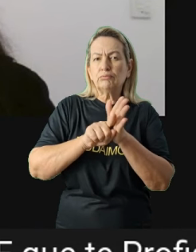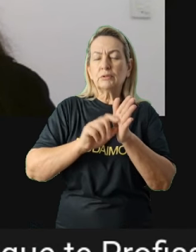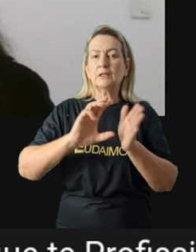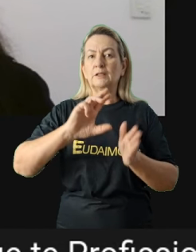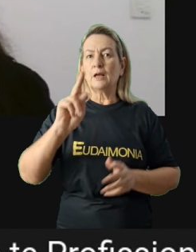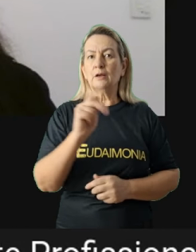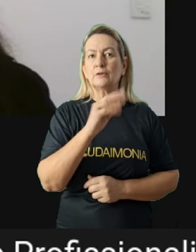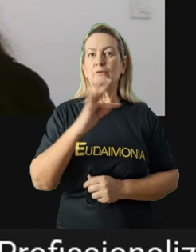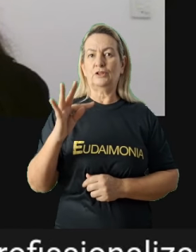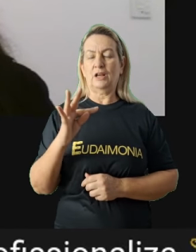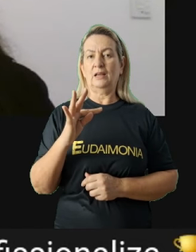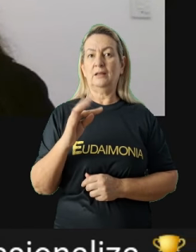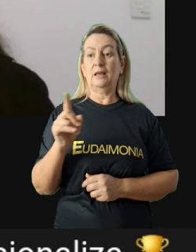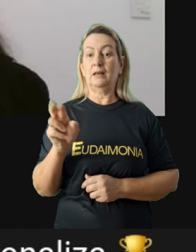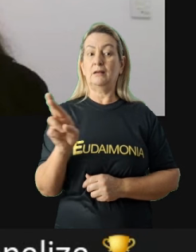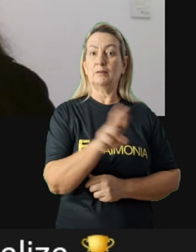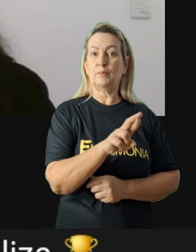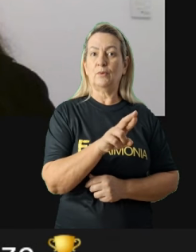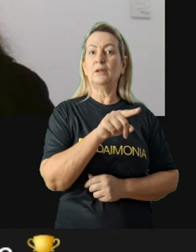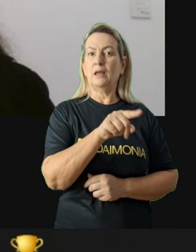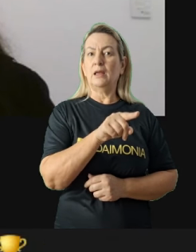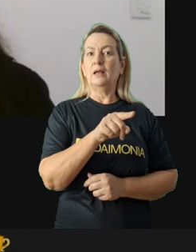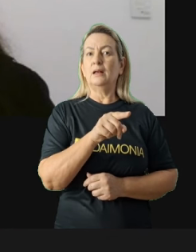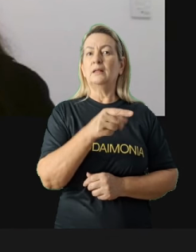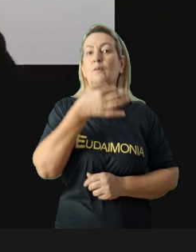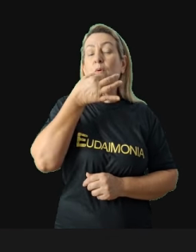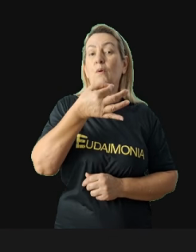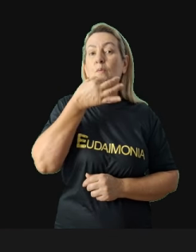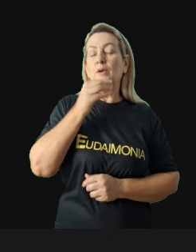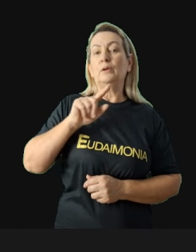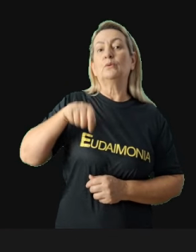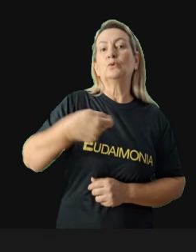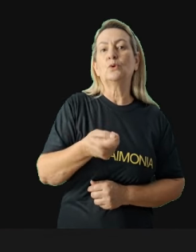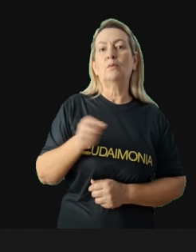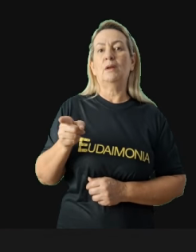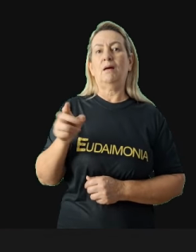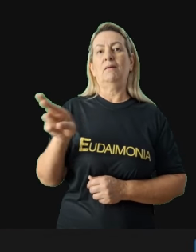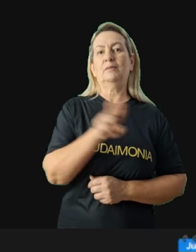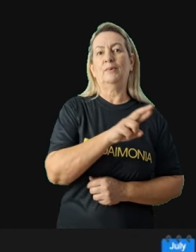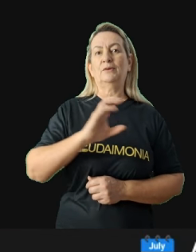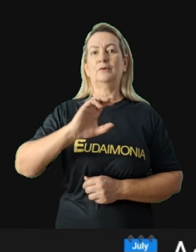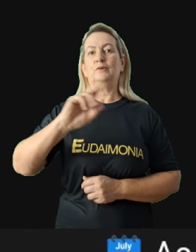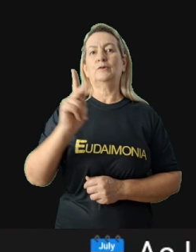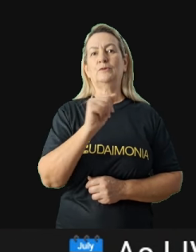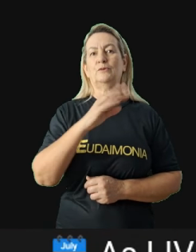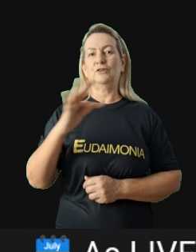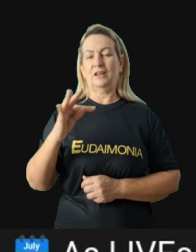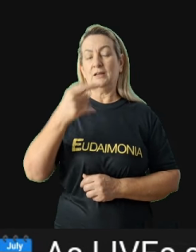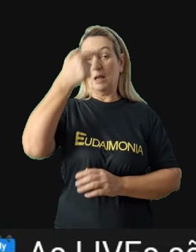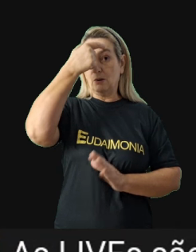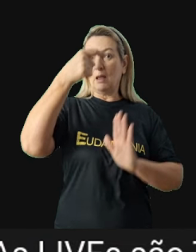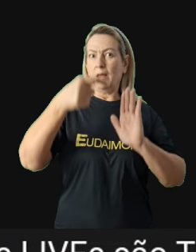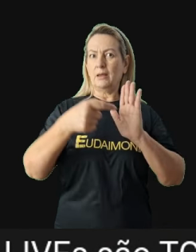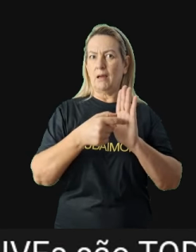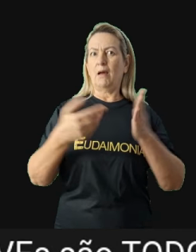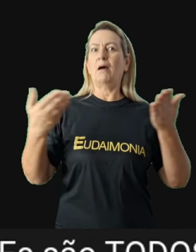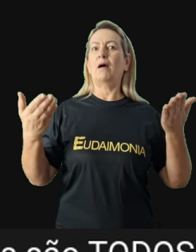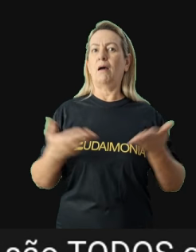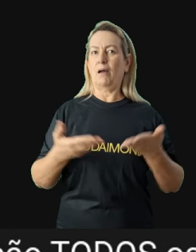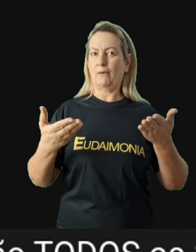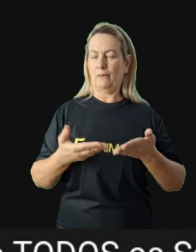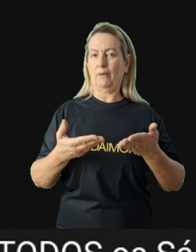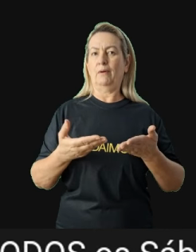GPT, responda essa questão e ele faça um feedback em cima da resposta do GPT. Eu tenho N formatos.